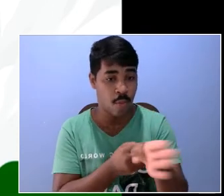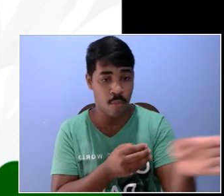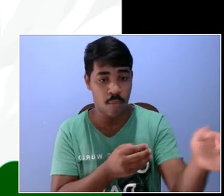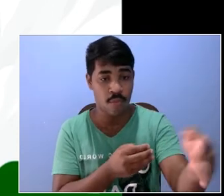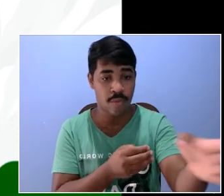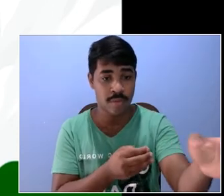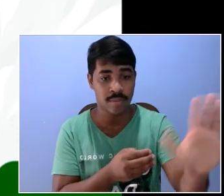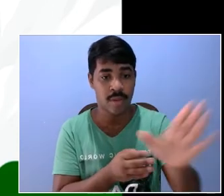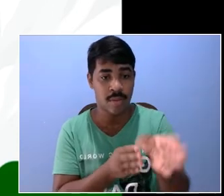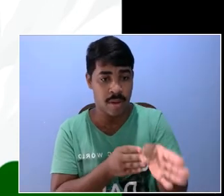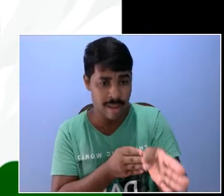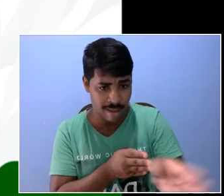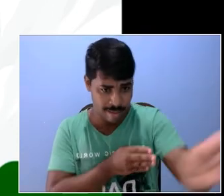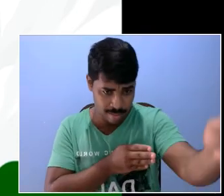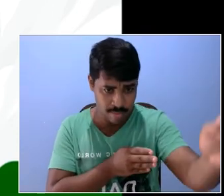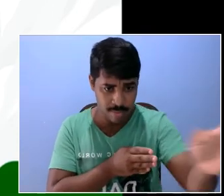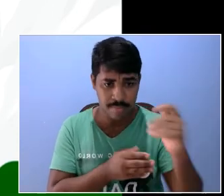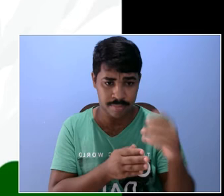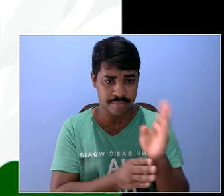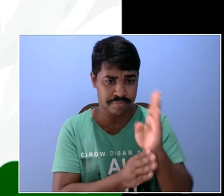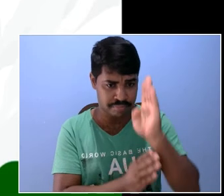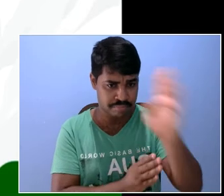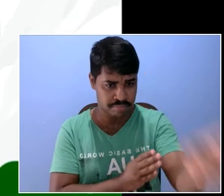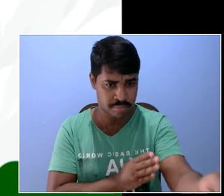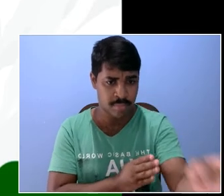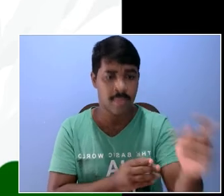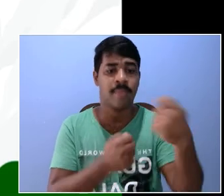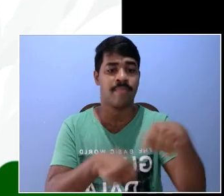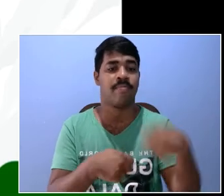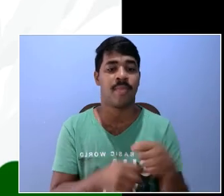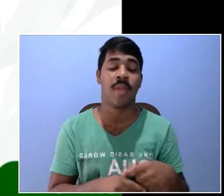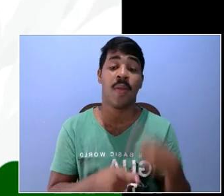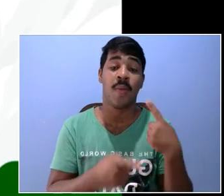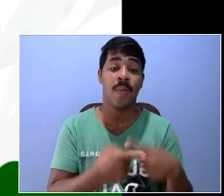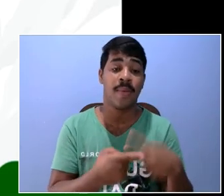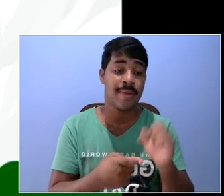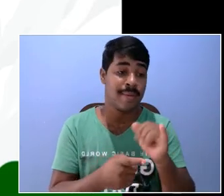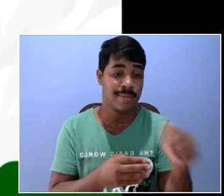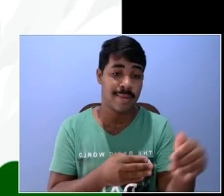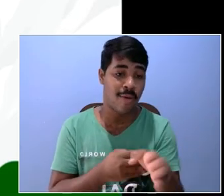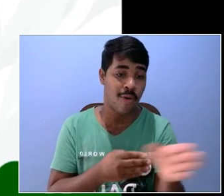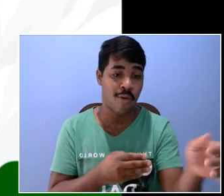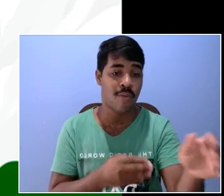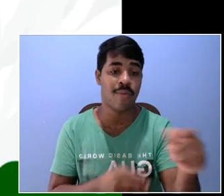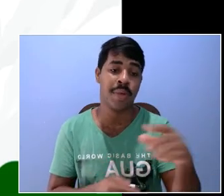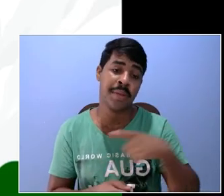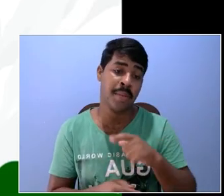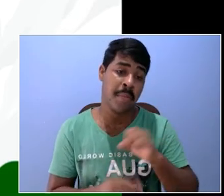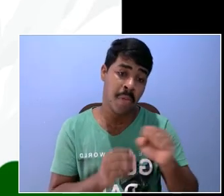numa curva, então não tem mais velocidade constante, porque eu vou ter no mínimo aceleração tangencial. Ele até pode fazer com a